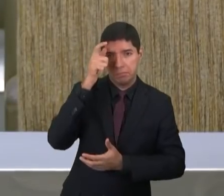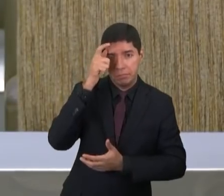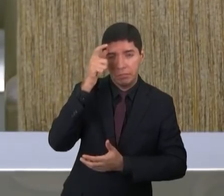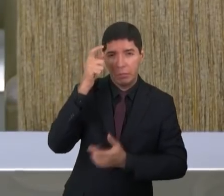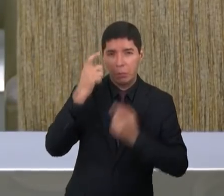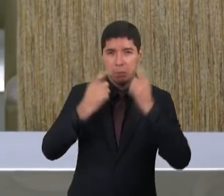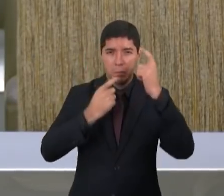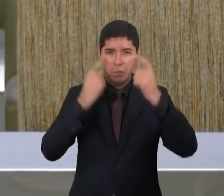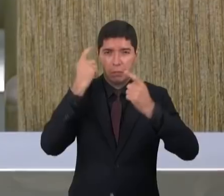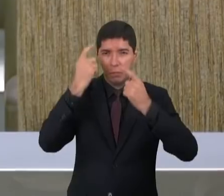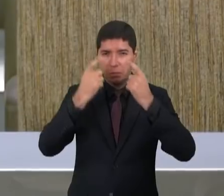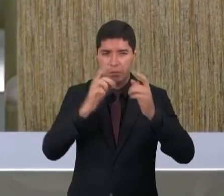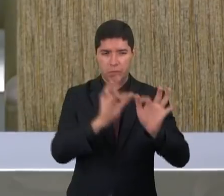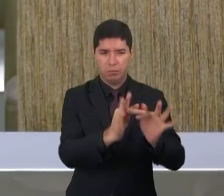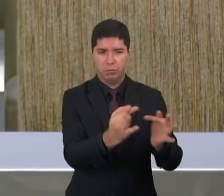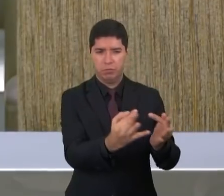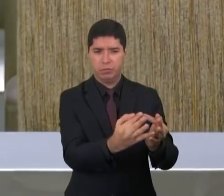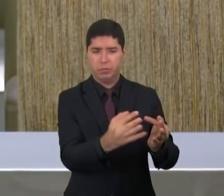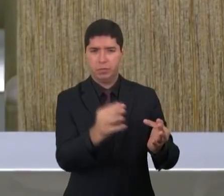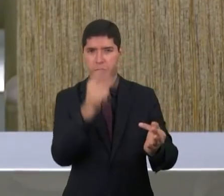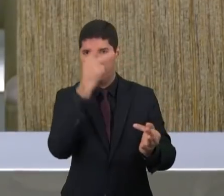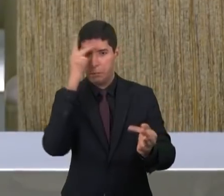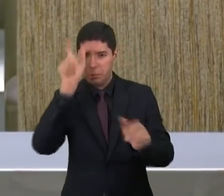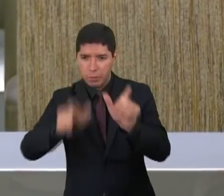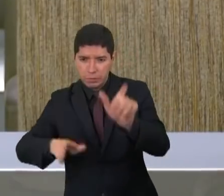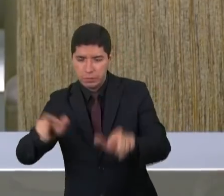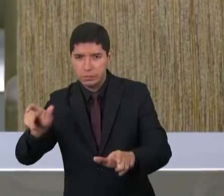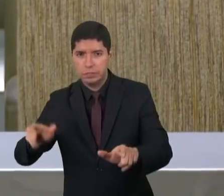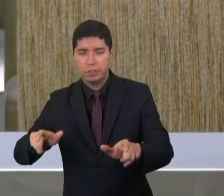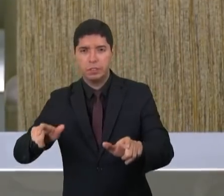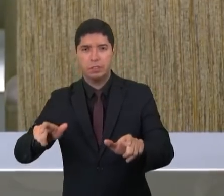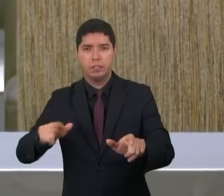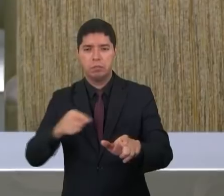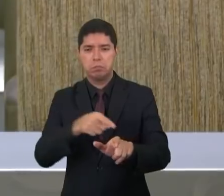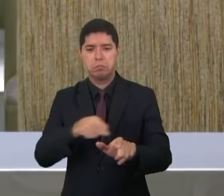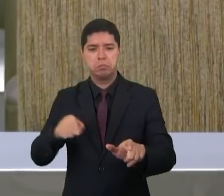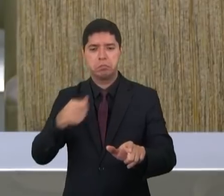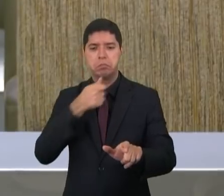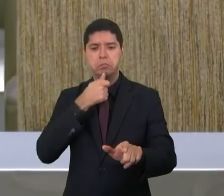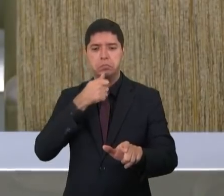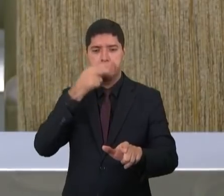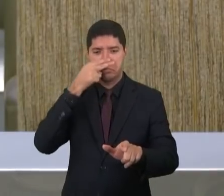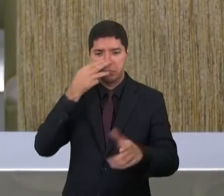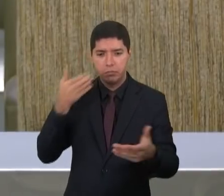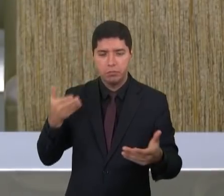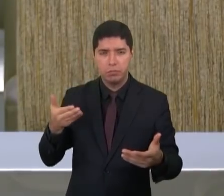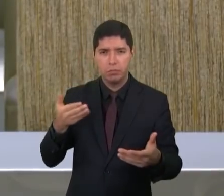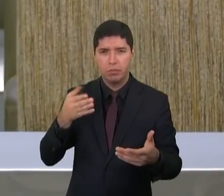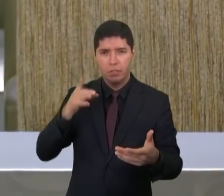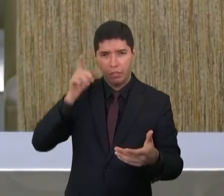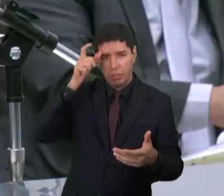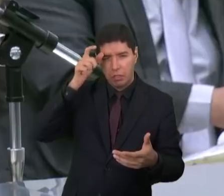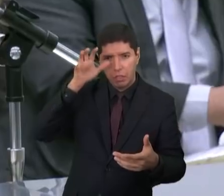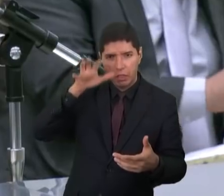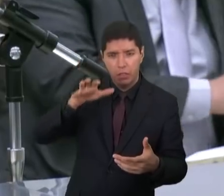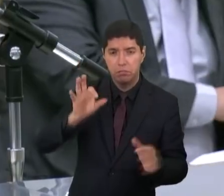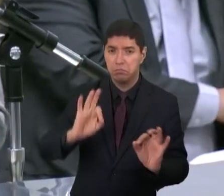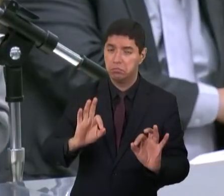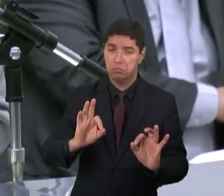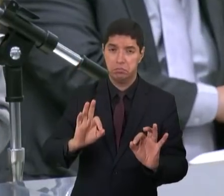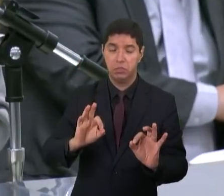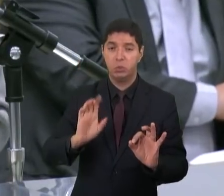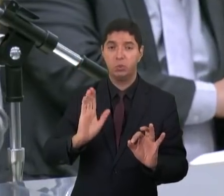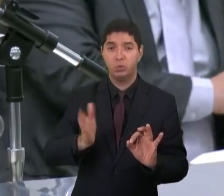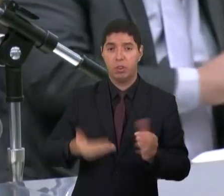preocupado com aquela família, com aquela pessoa que não serve a Deus, porque já está fazendo a vontade